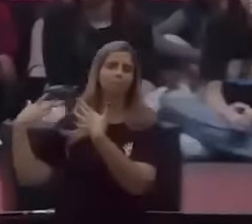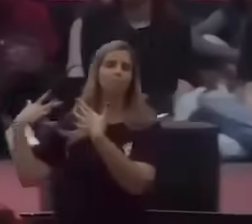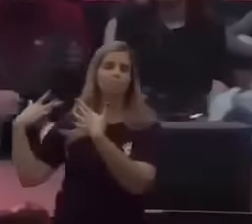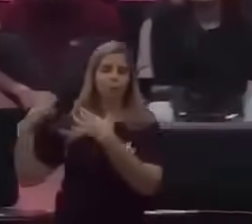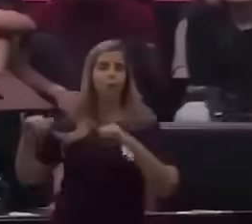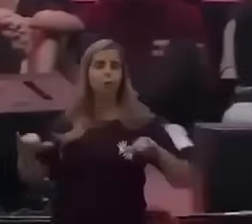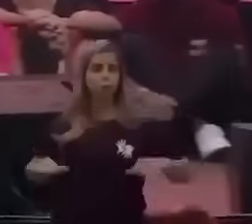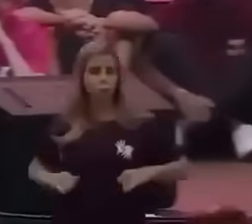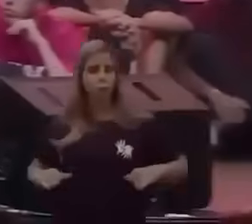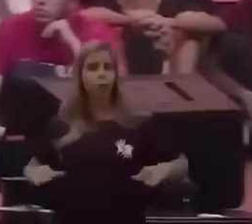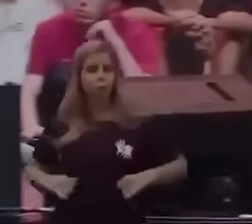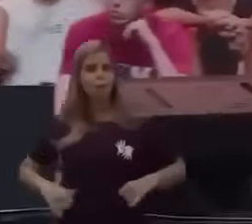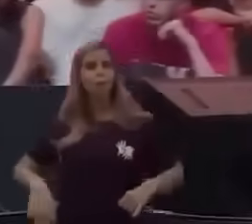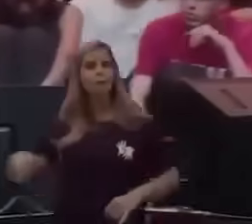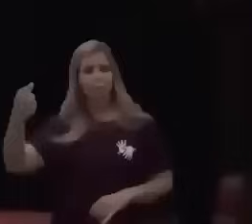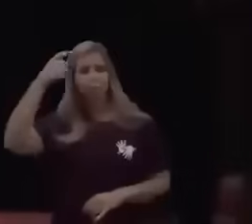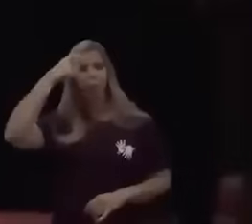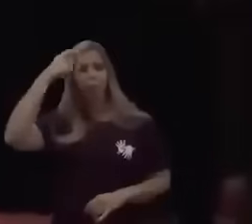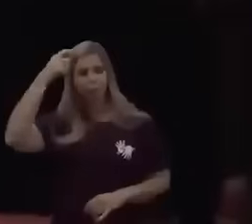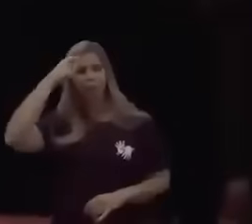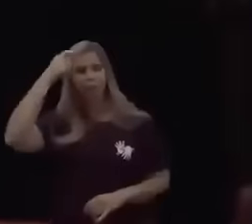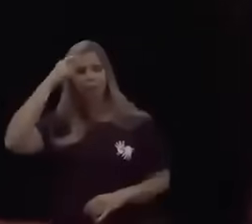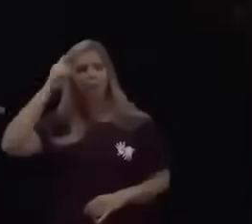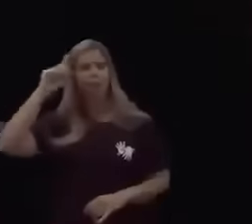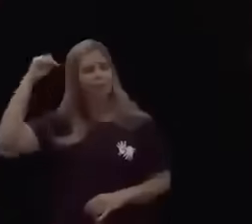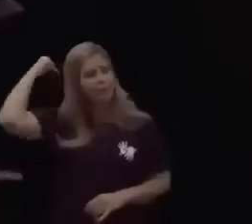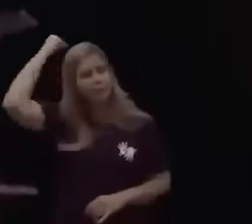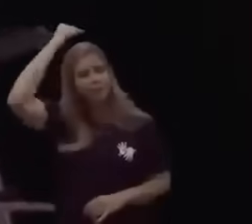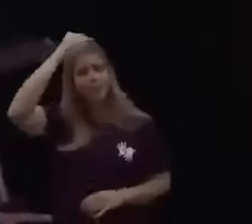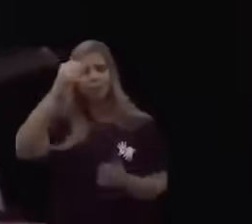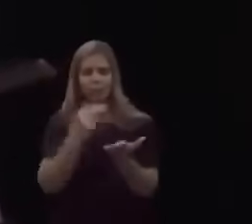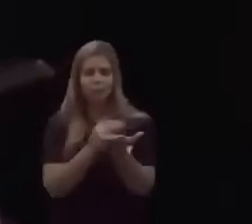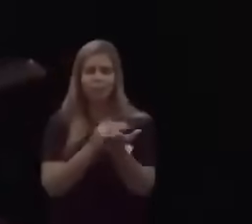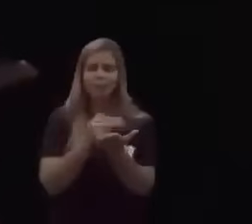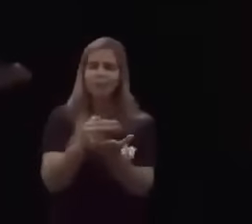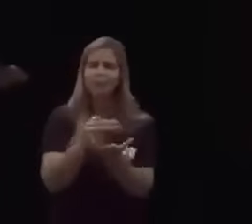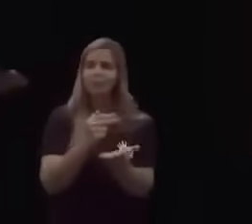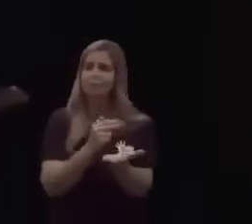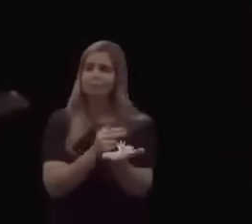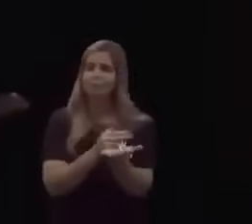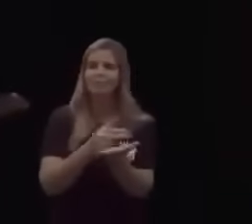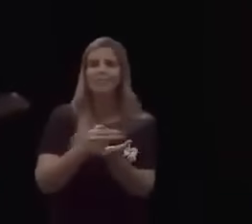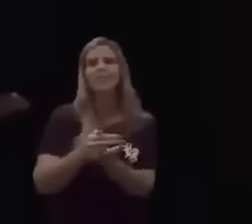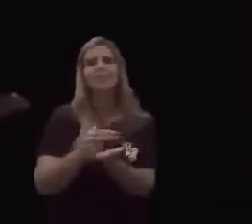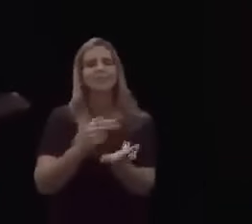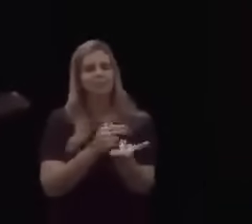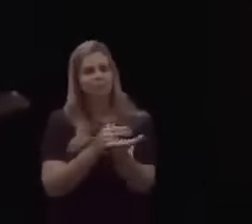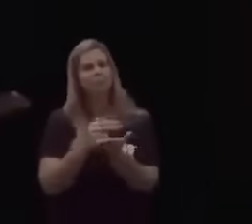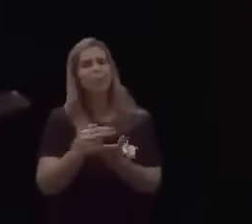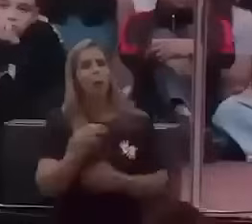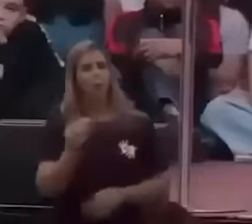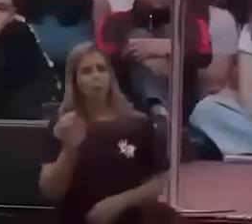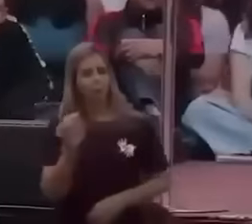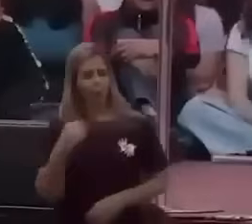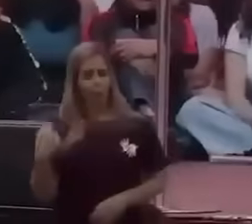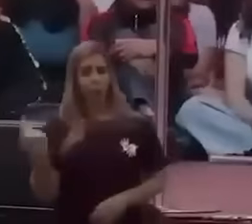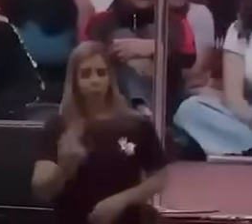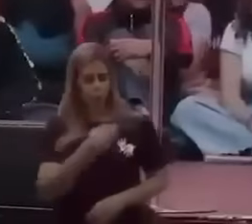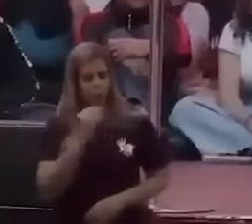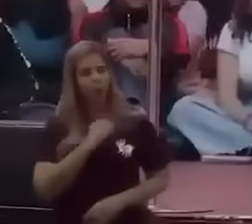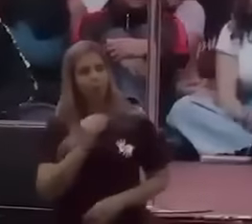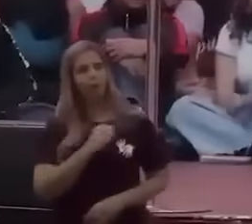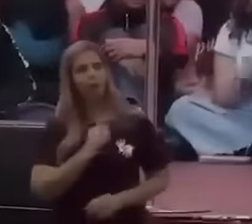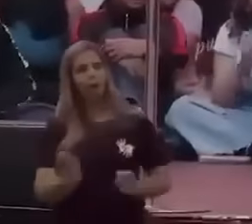Este cálice era a consciência que ele, sendo santo, santo, santo, seria feito pecado por nós, sendo ele